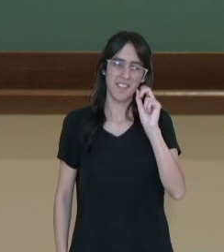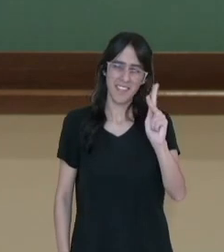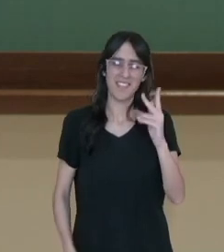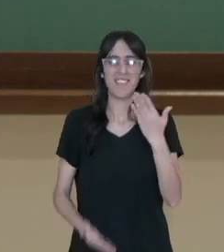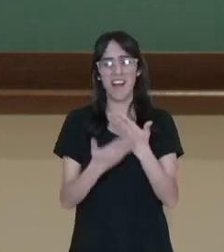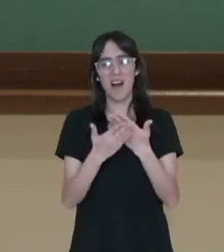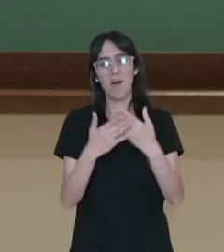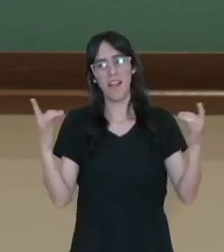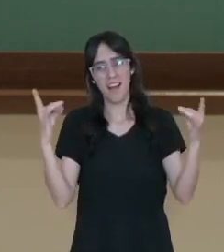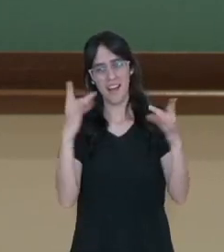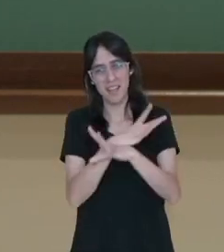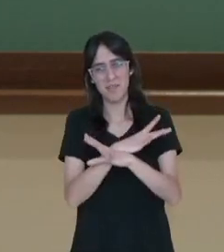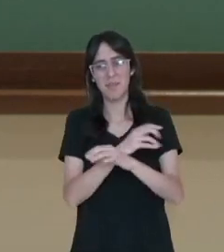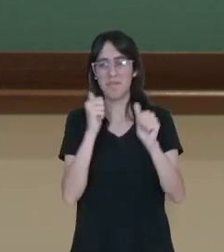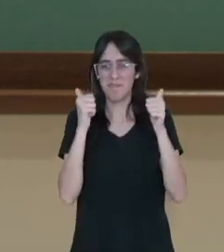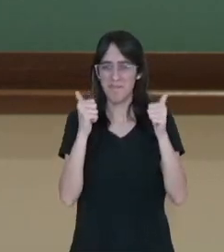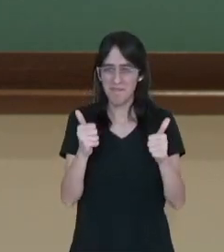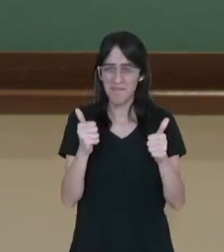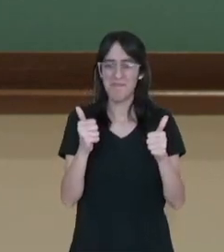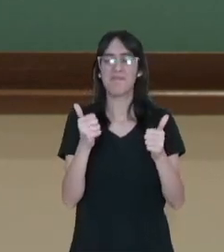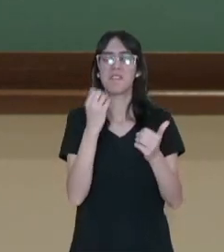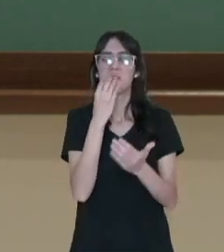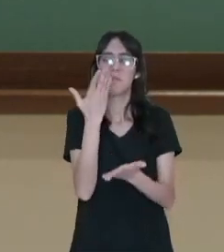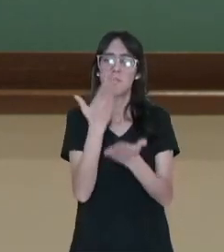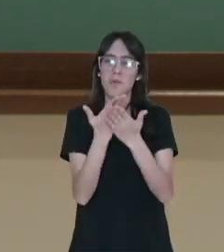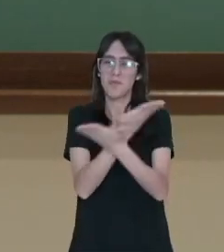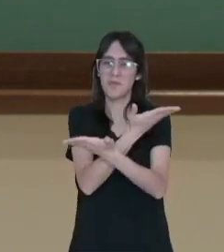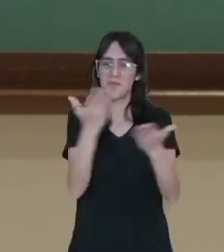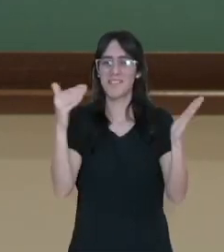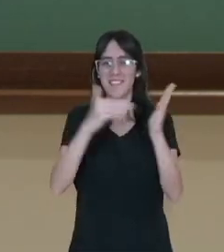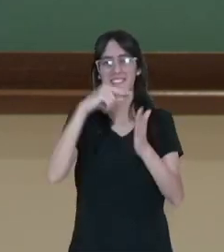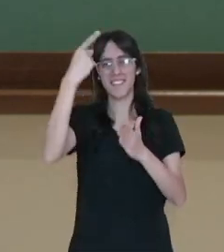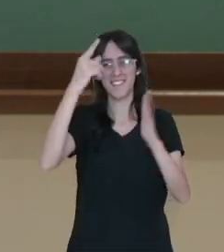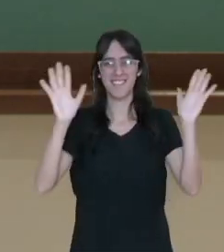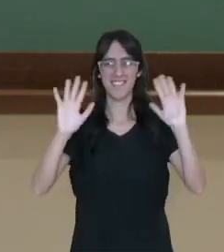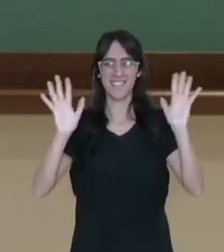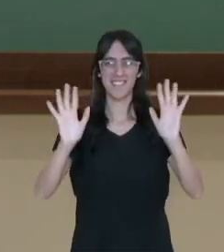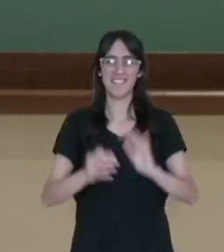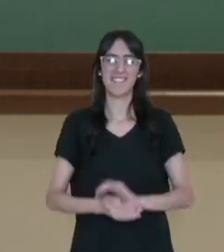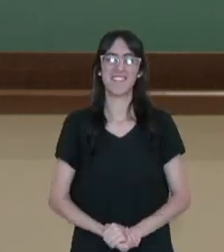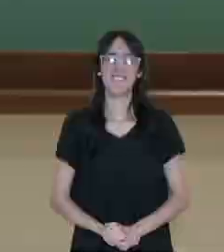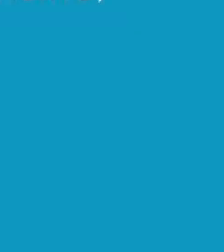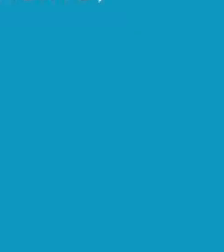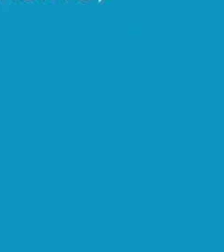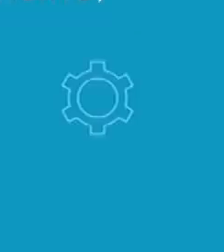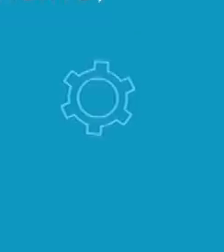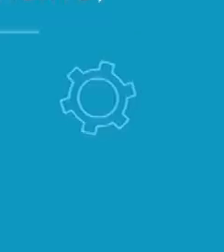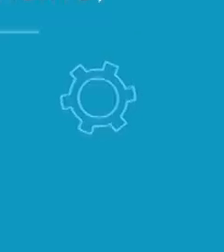crianças. Ficamos por aqui nessa aula. Bons estudos para você. Tchau, povo!